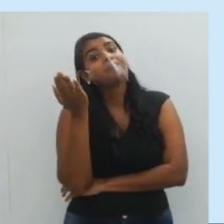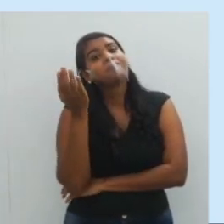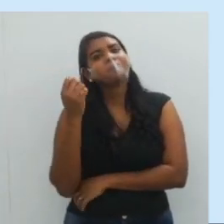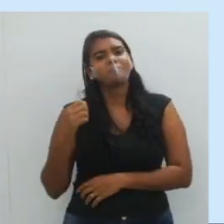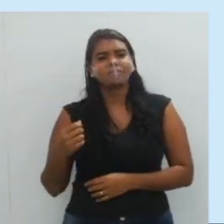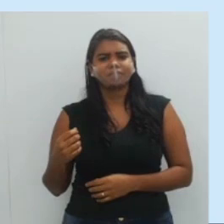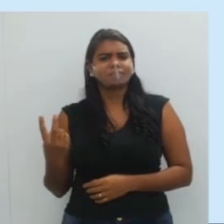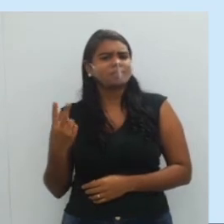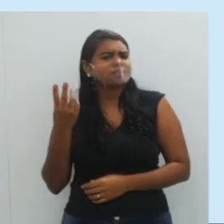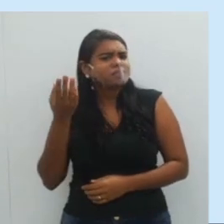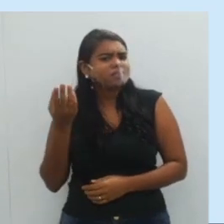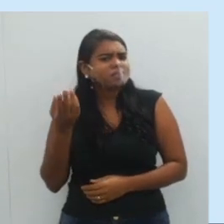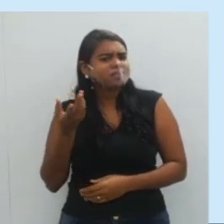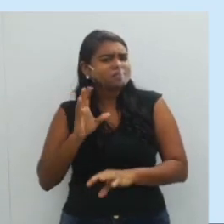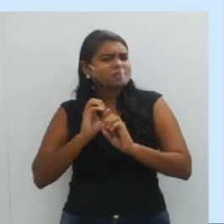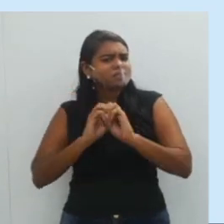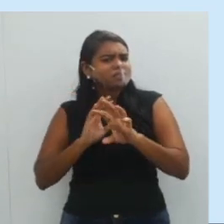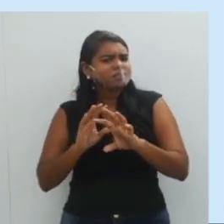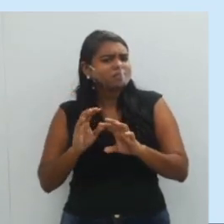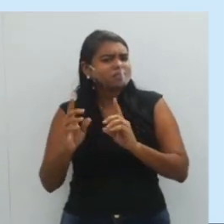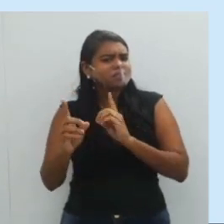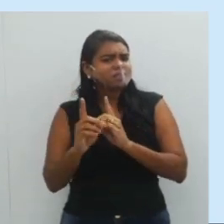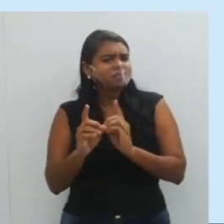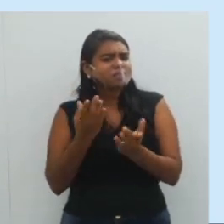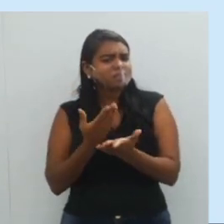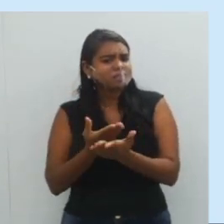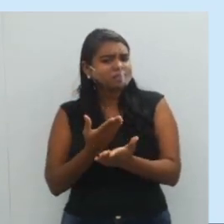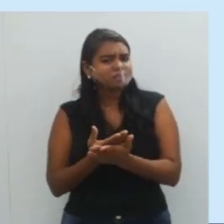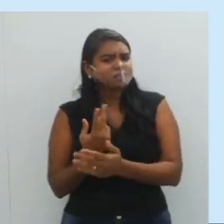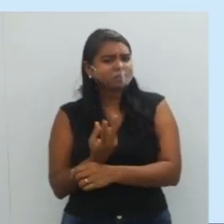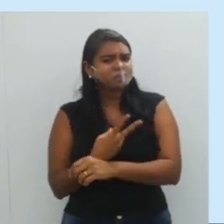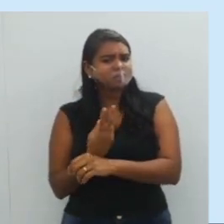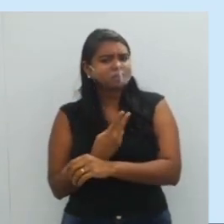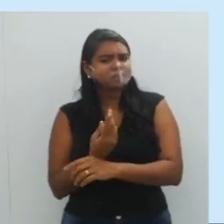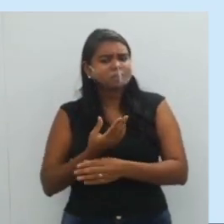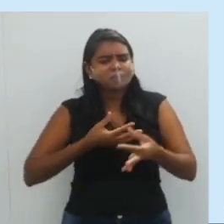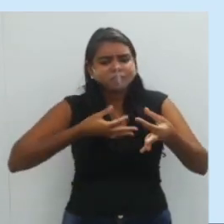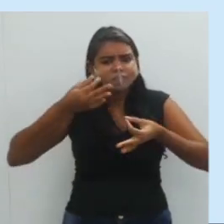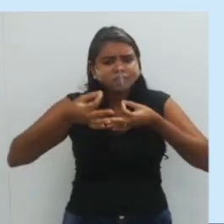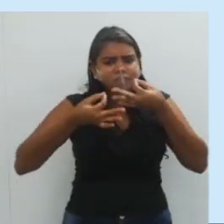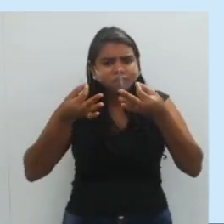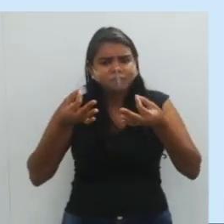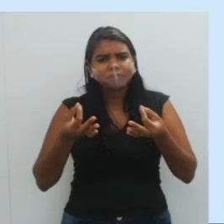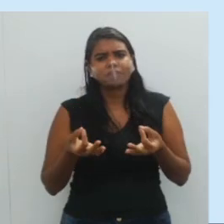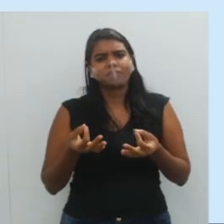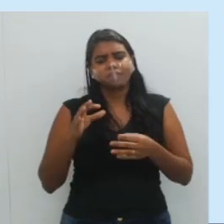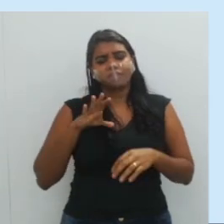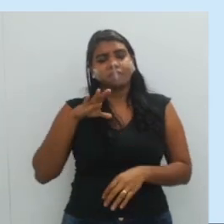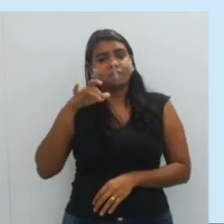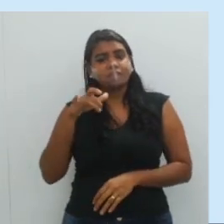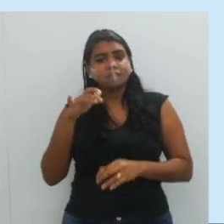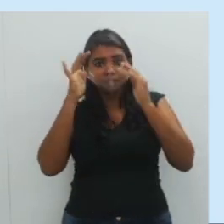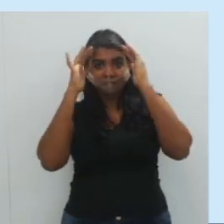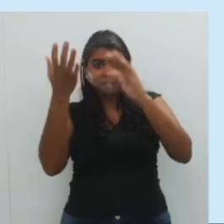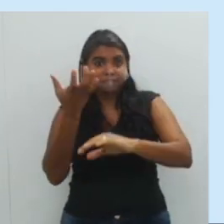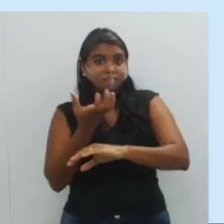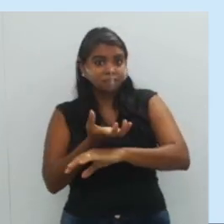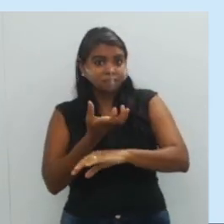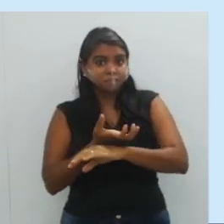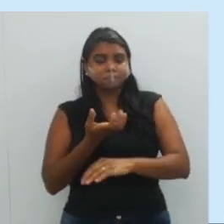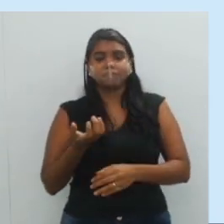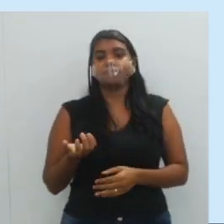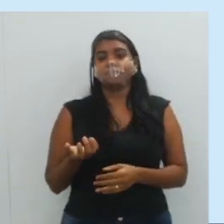valores que serão ministrados nesse encontro? Nós procuraremos discutir sobre a ética, a disciplina,